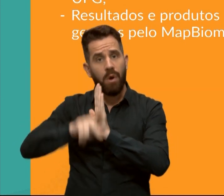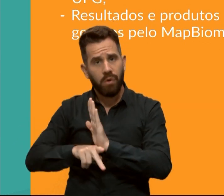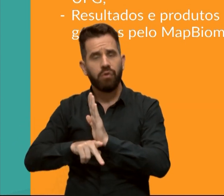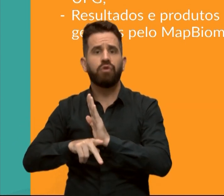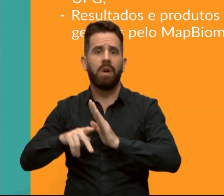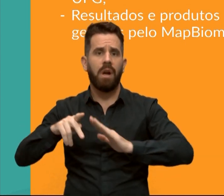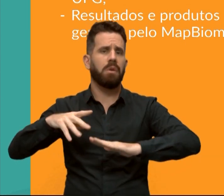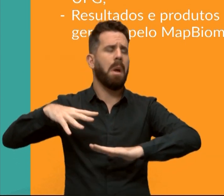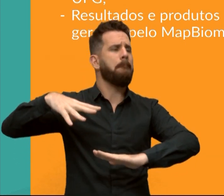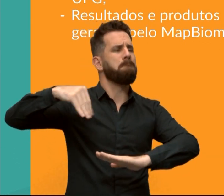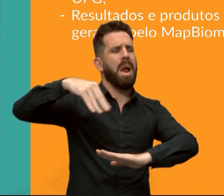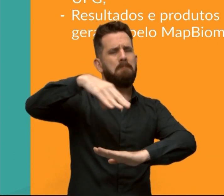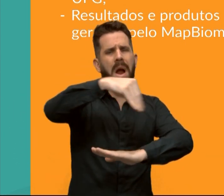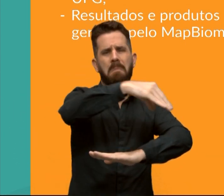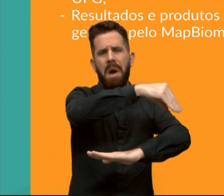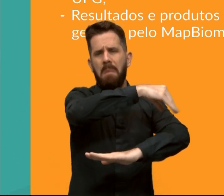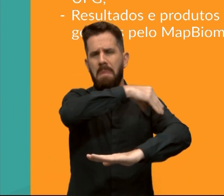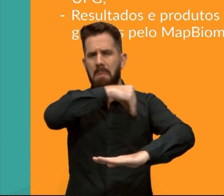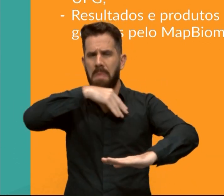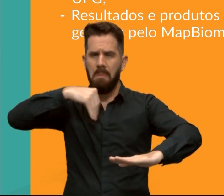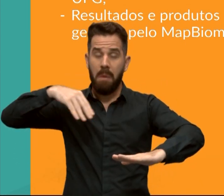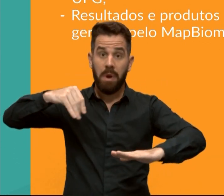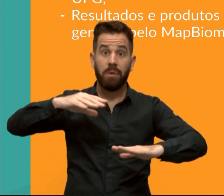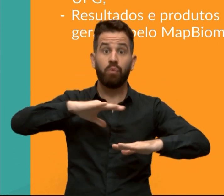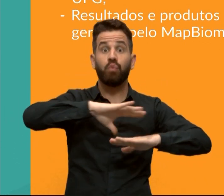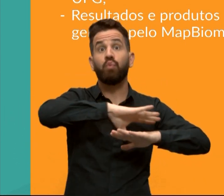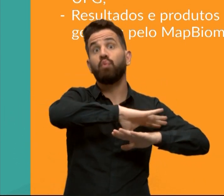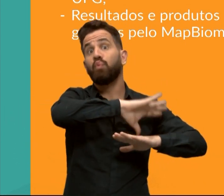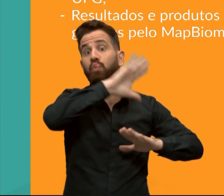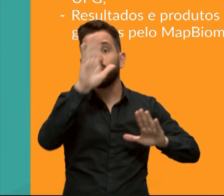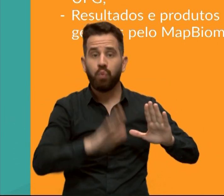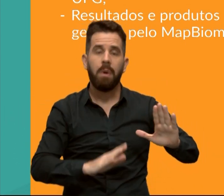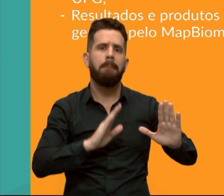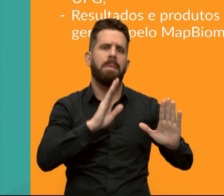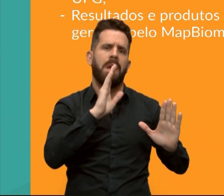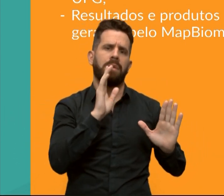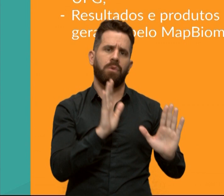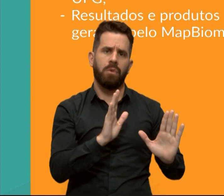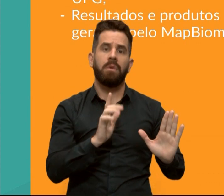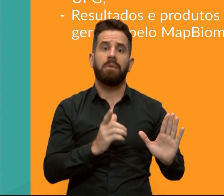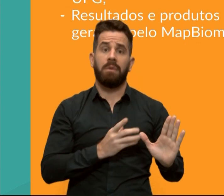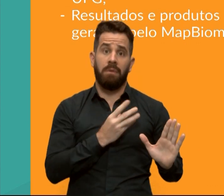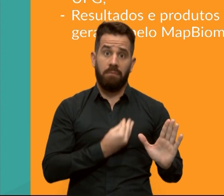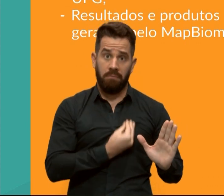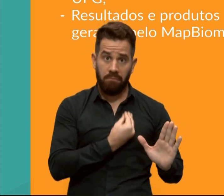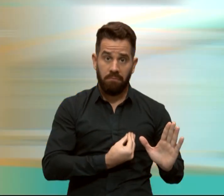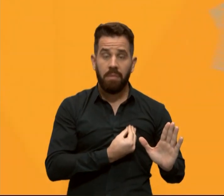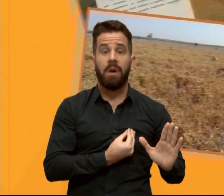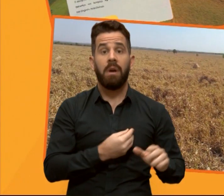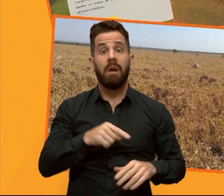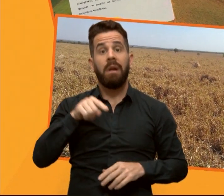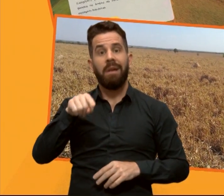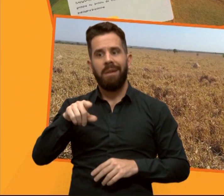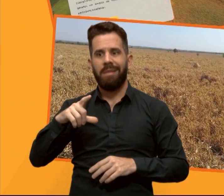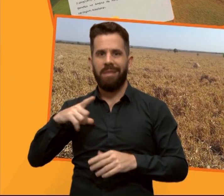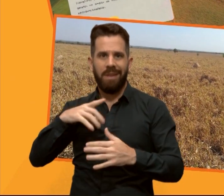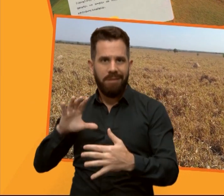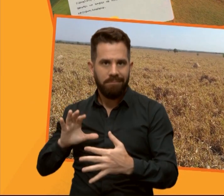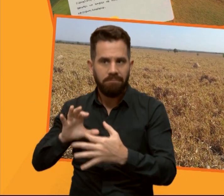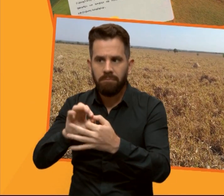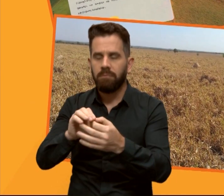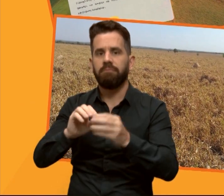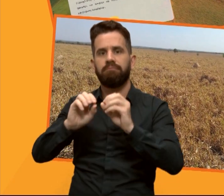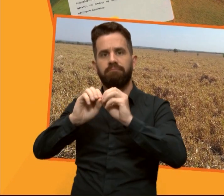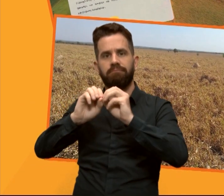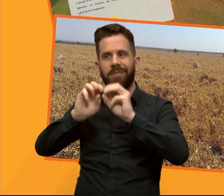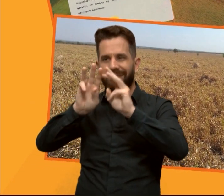produtos referentes às pastagens brasileiras, gerados pela iniciativa Map Biomas. O Atlas